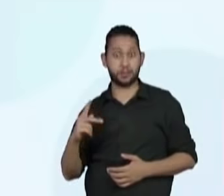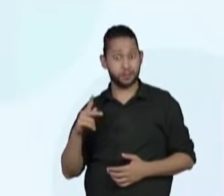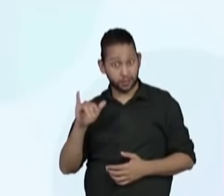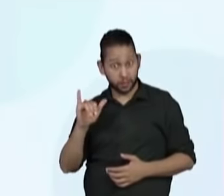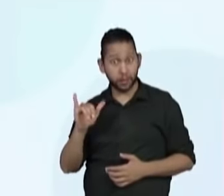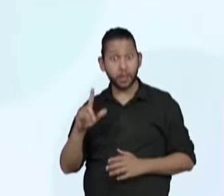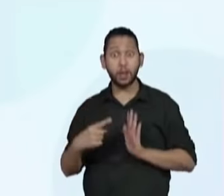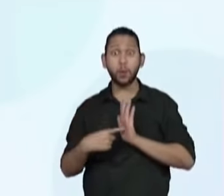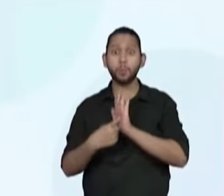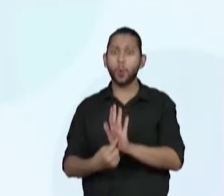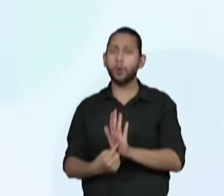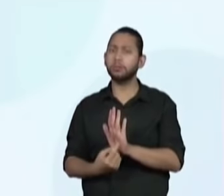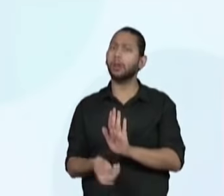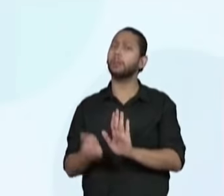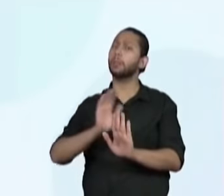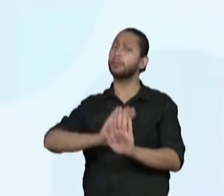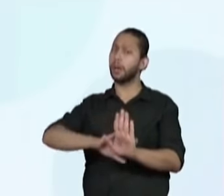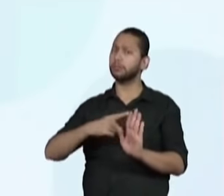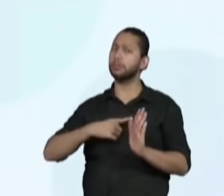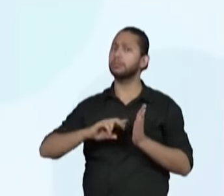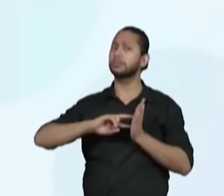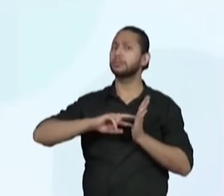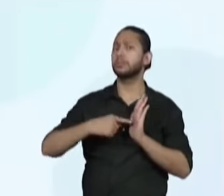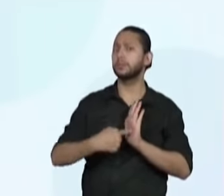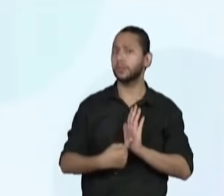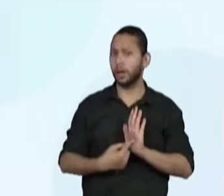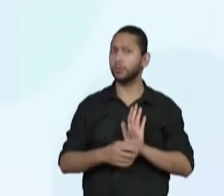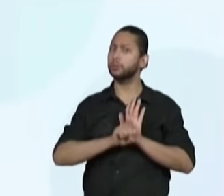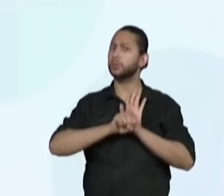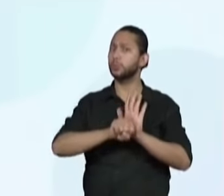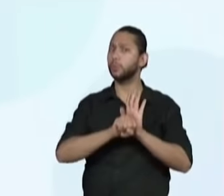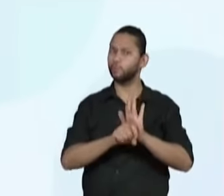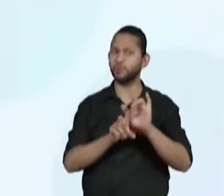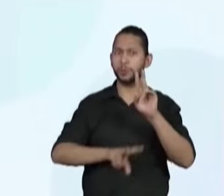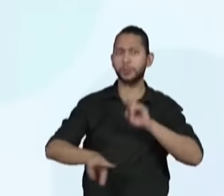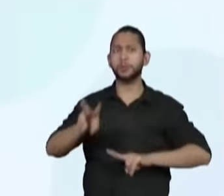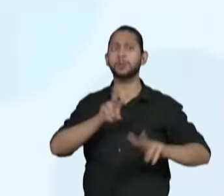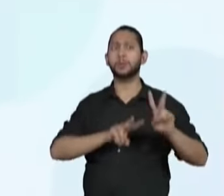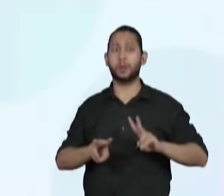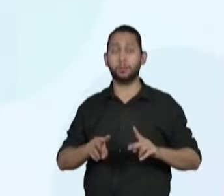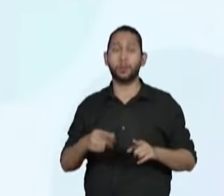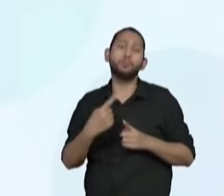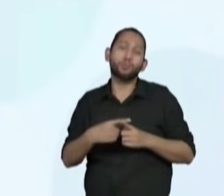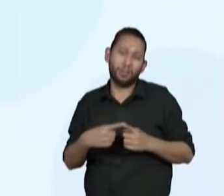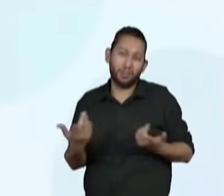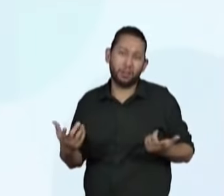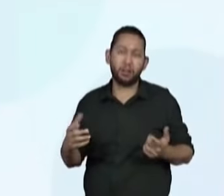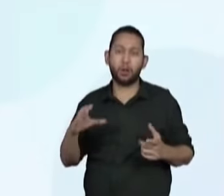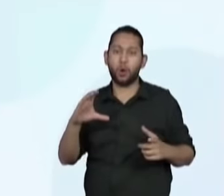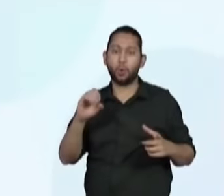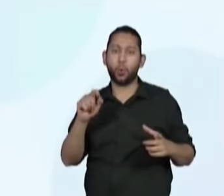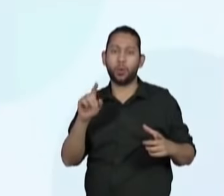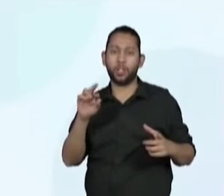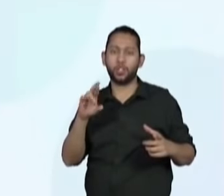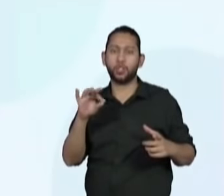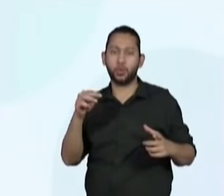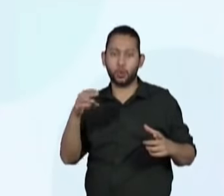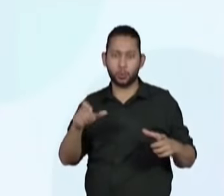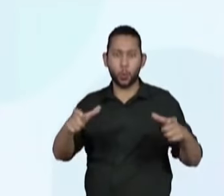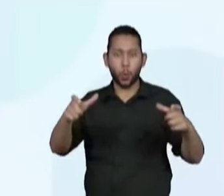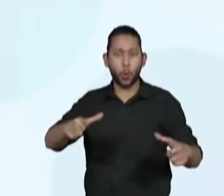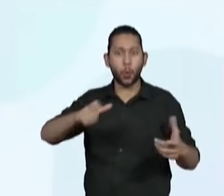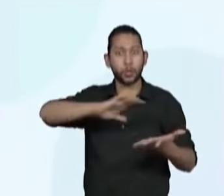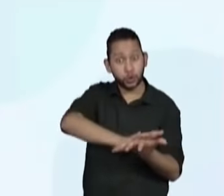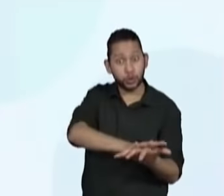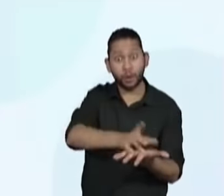de formas, tá? Geométricas, aliadas a símbolos gráficos, né? Porque o concretismo, né, ele passeia por esse